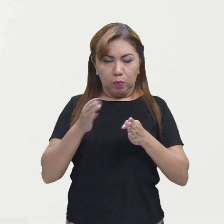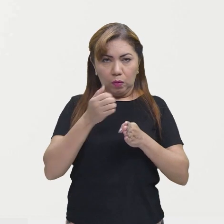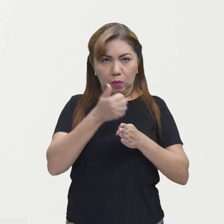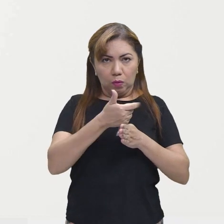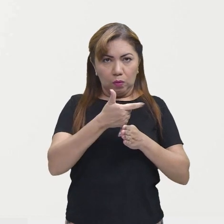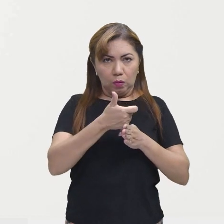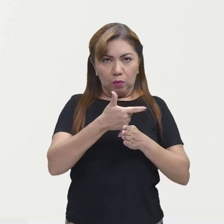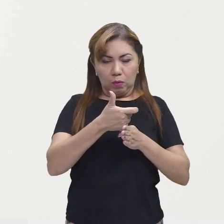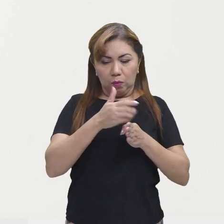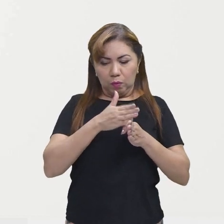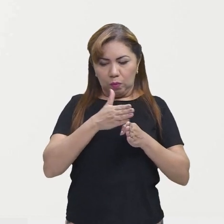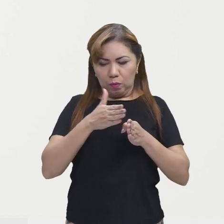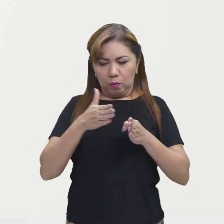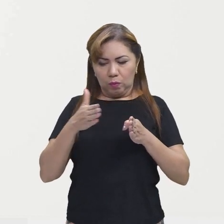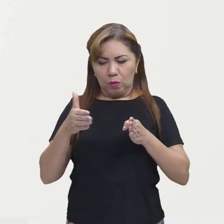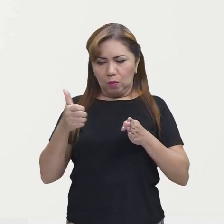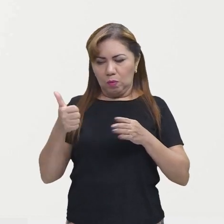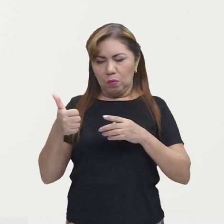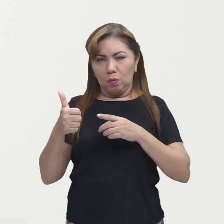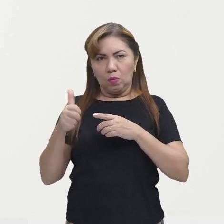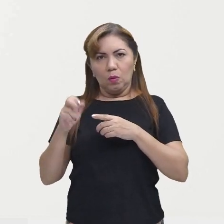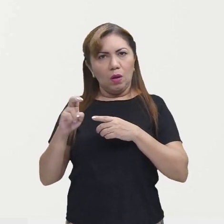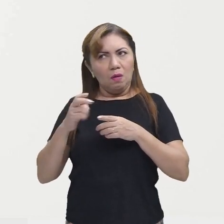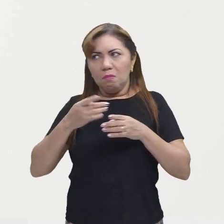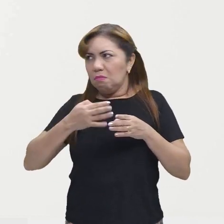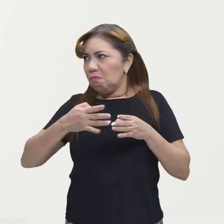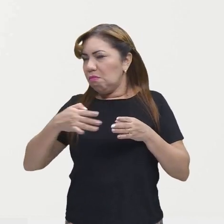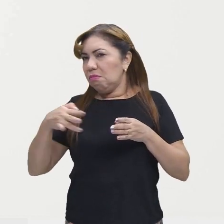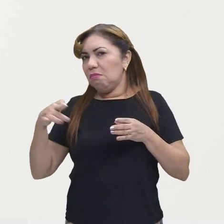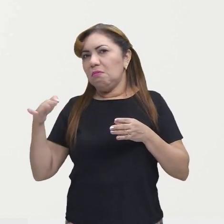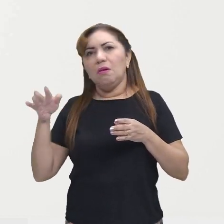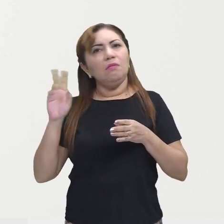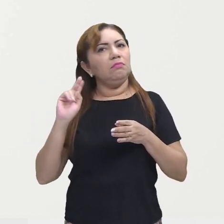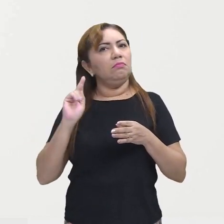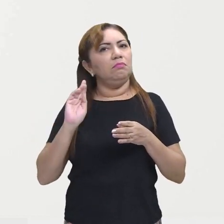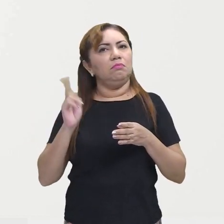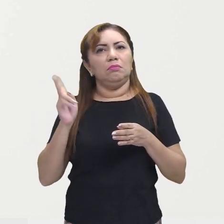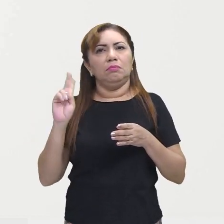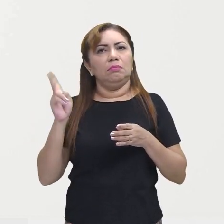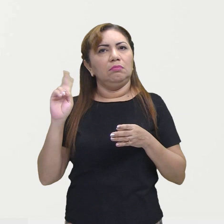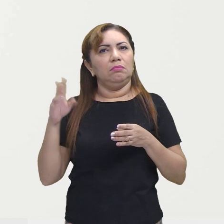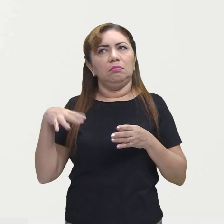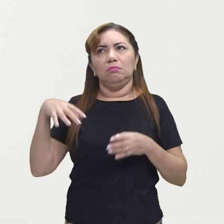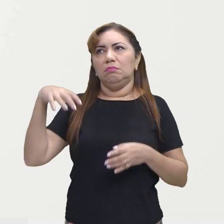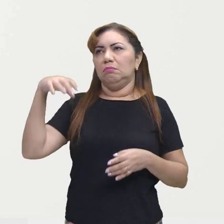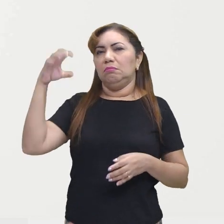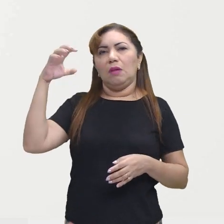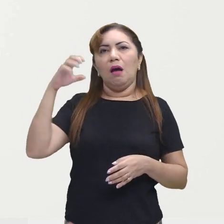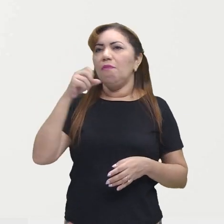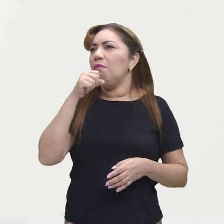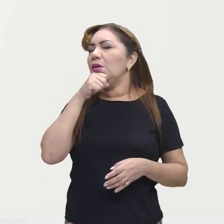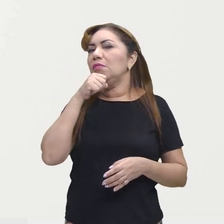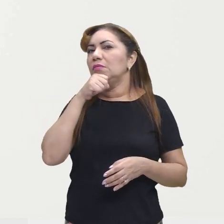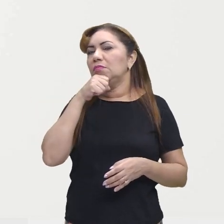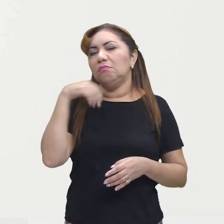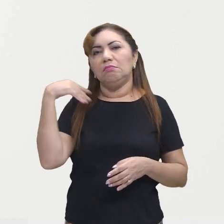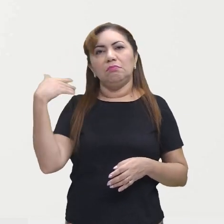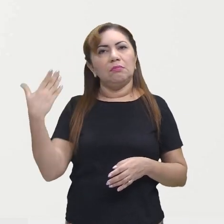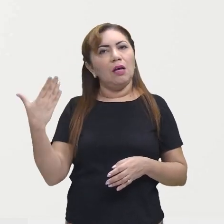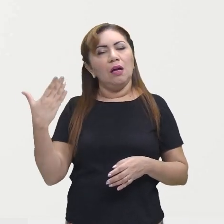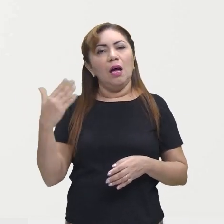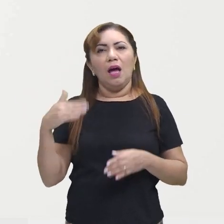menina. Então, daí, a vida dela vai seguir até chegar à velhice, onde também